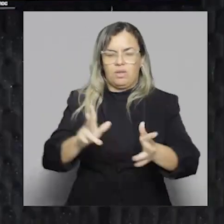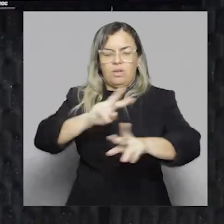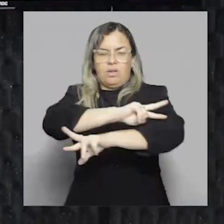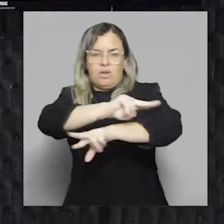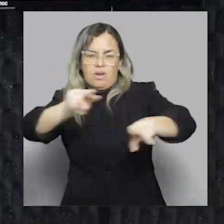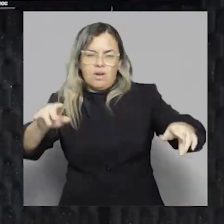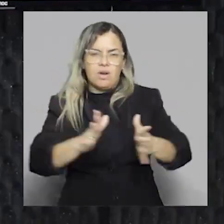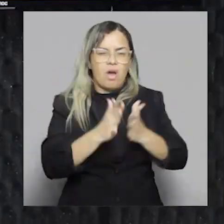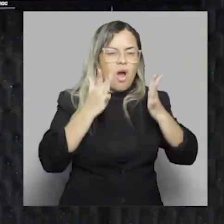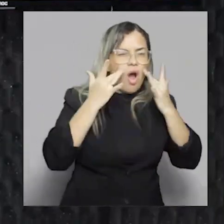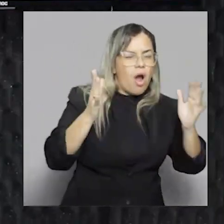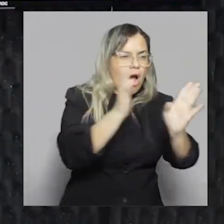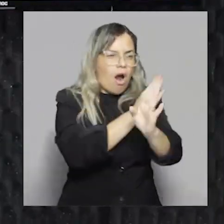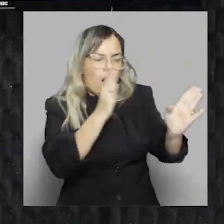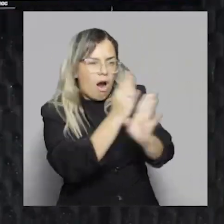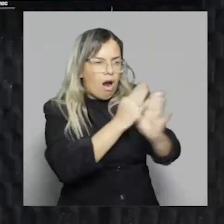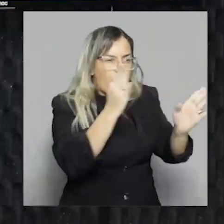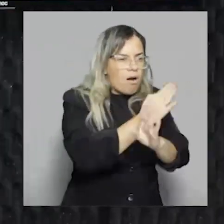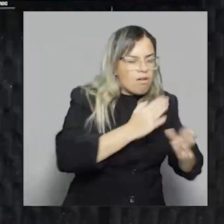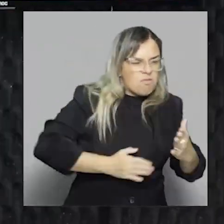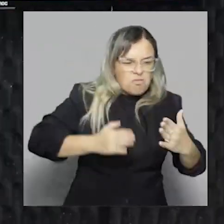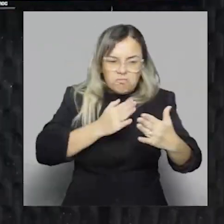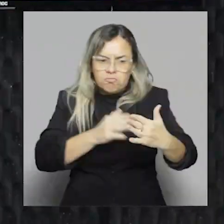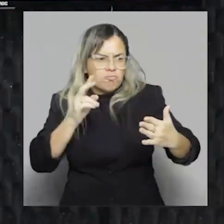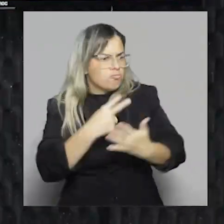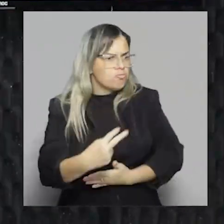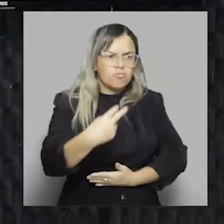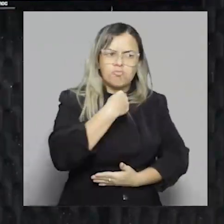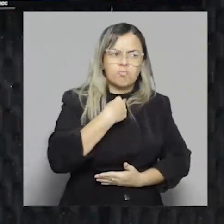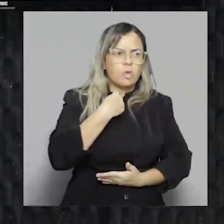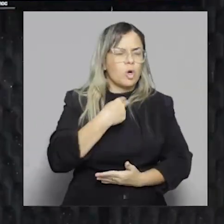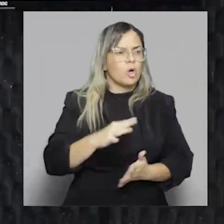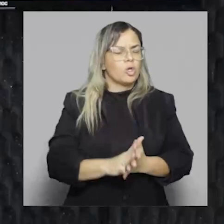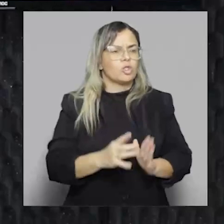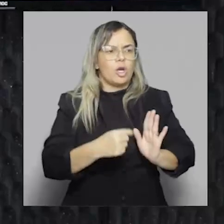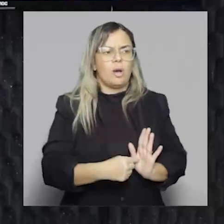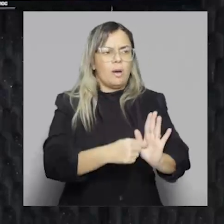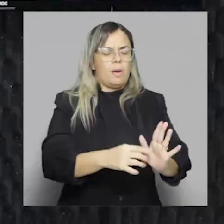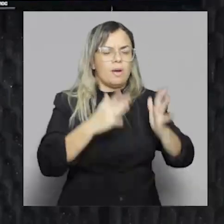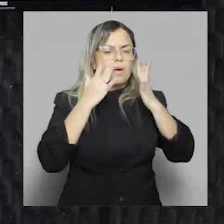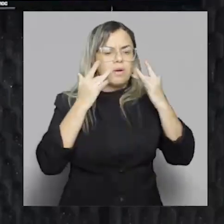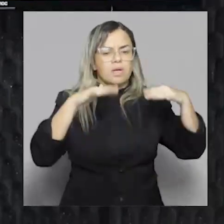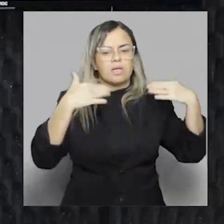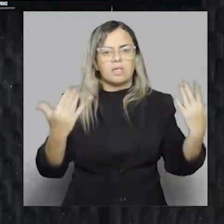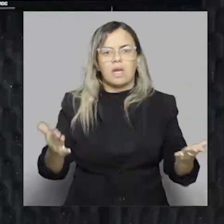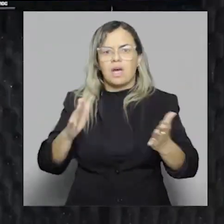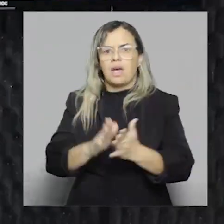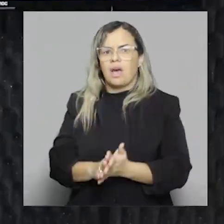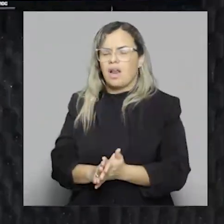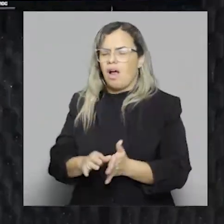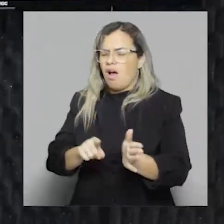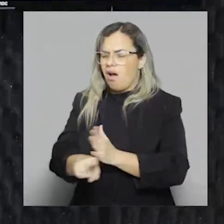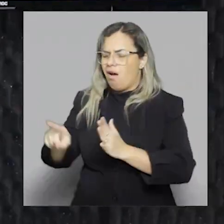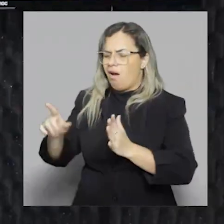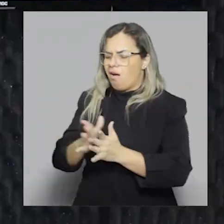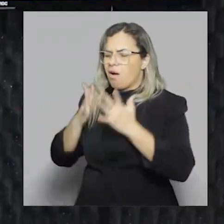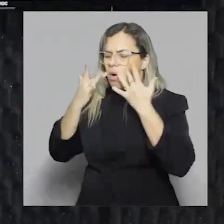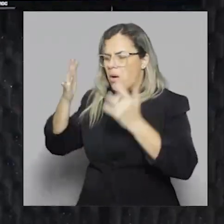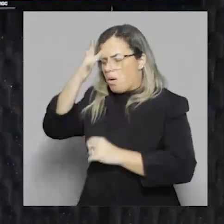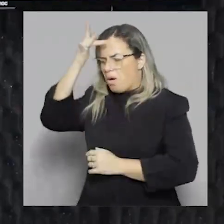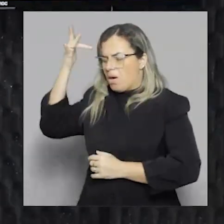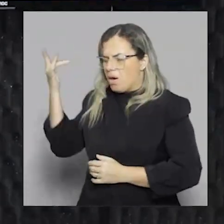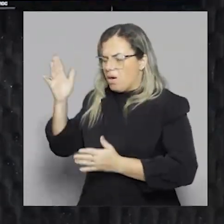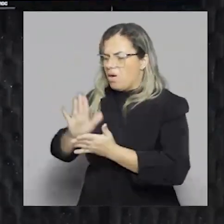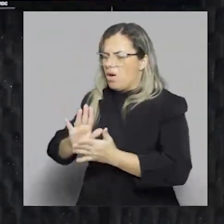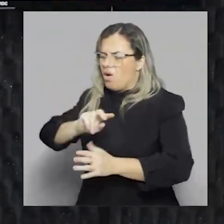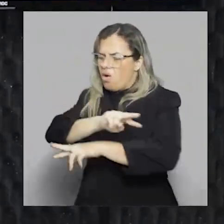artistas foram perseguidos e impedidos de mostrar sua obra. Será que Herzog era um artista? Será que outros artistas foram perseguidos?